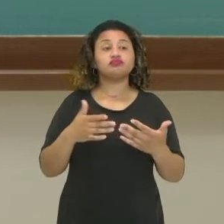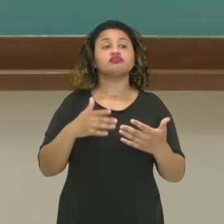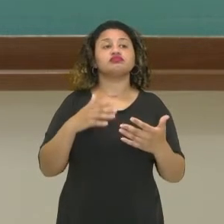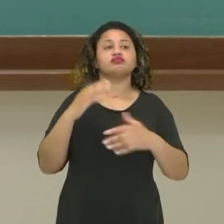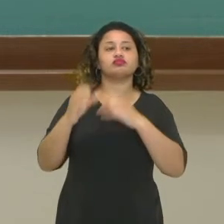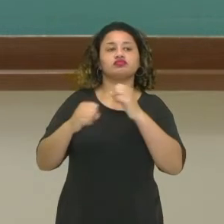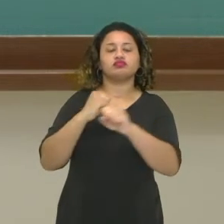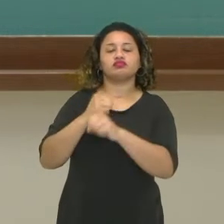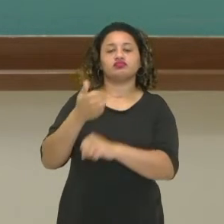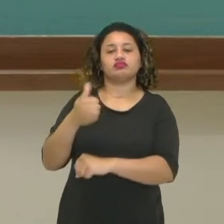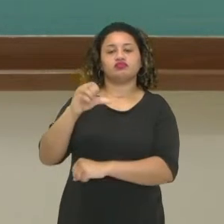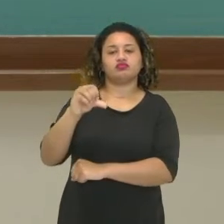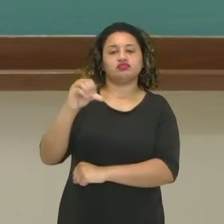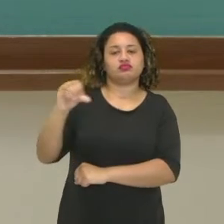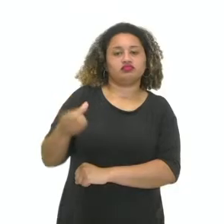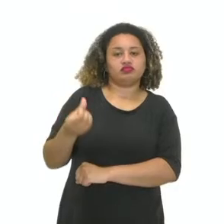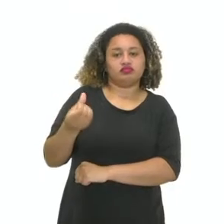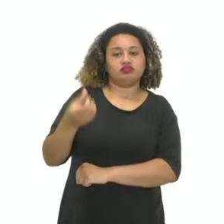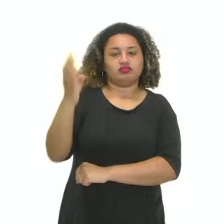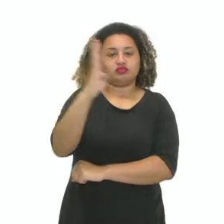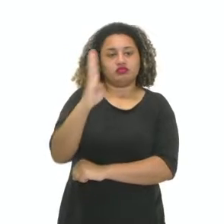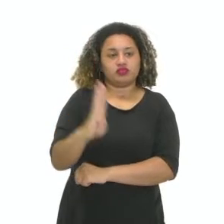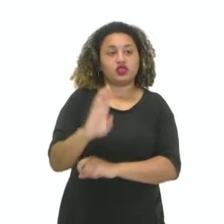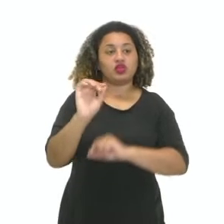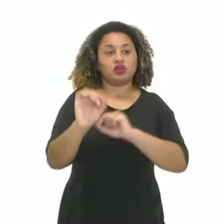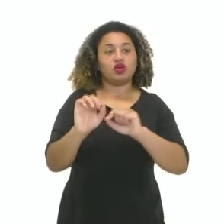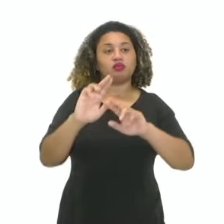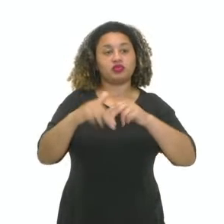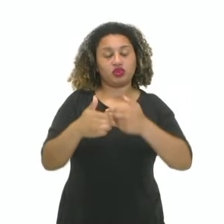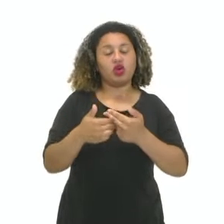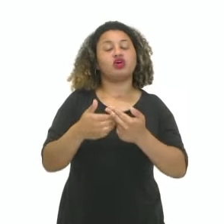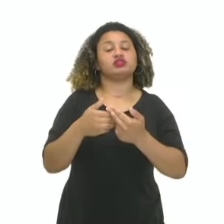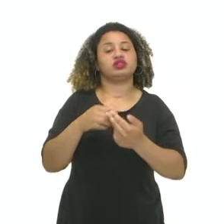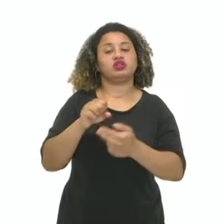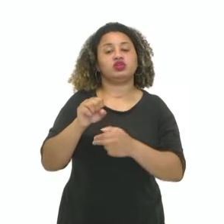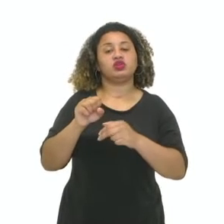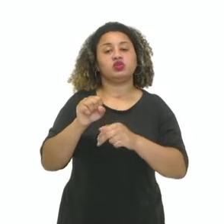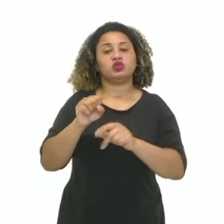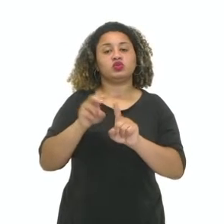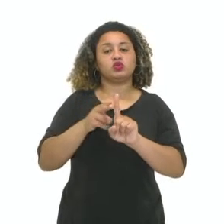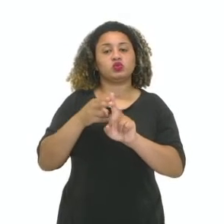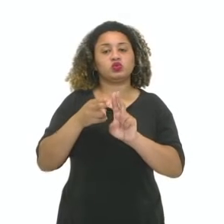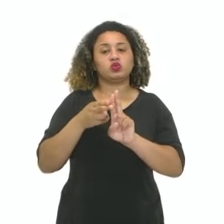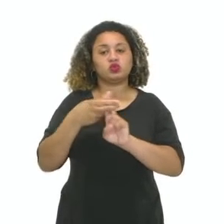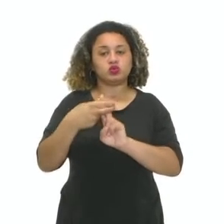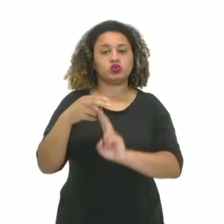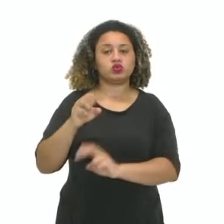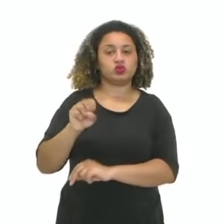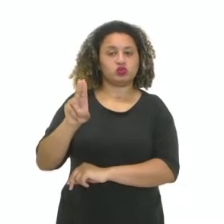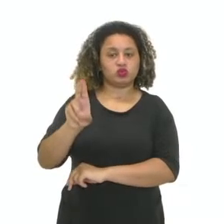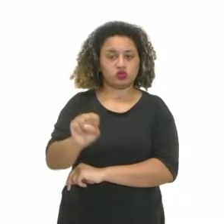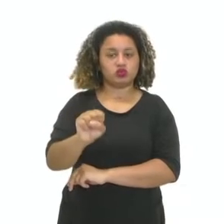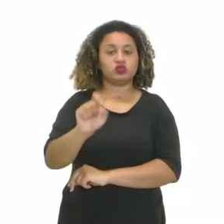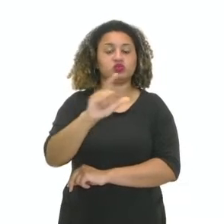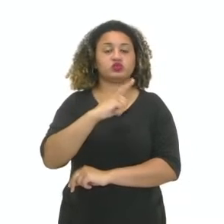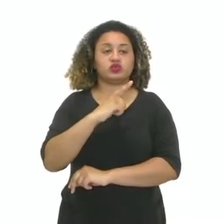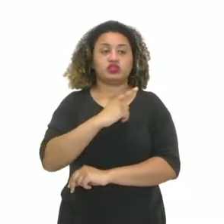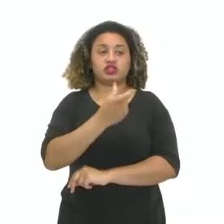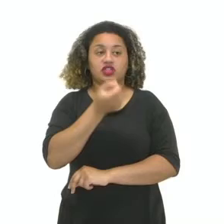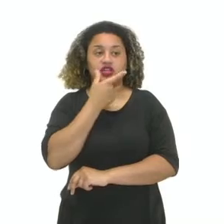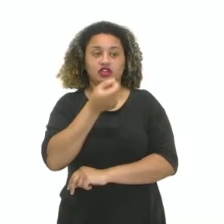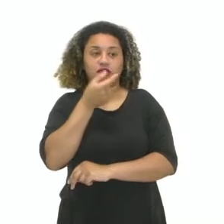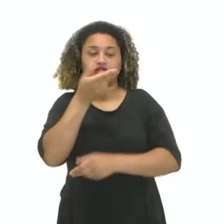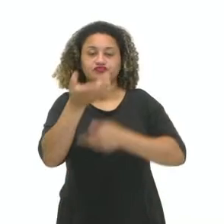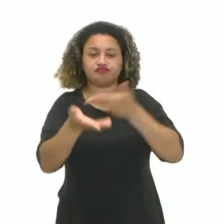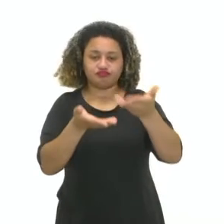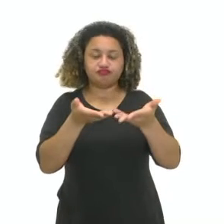desde 1996, o Brasil, ele, através do SUS, né, o Sistema Único de Saúde, ele oferece os medicamentos. É